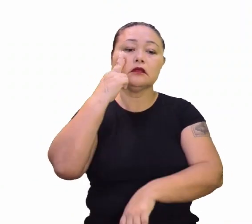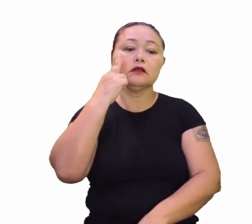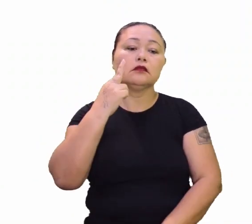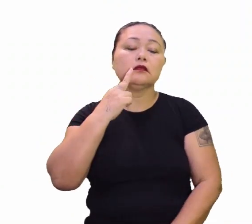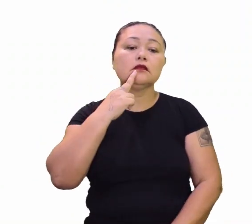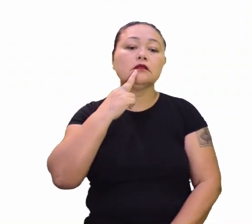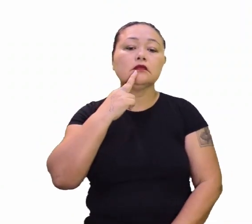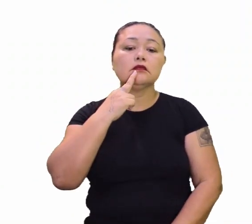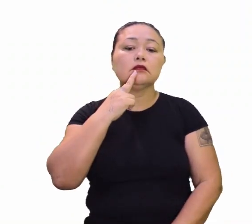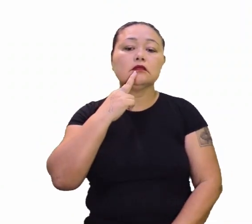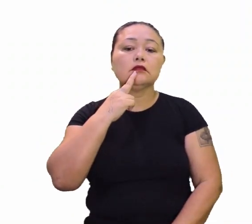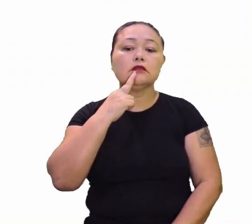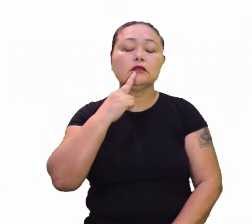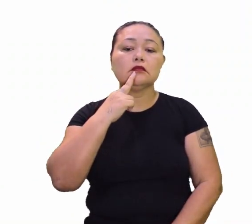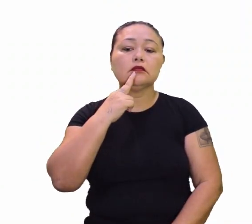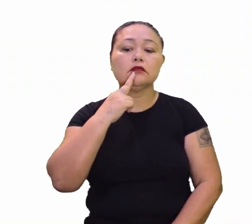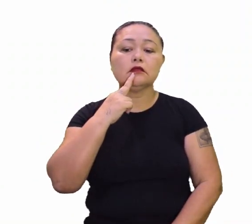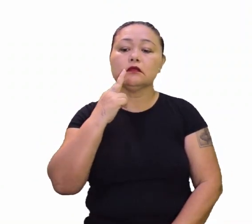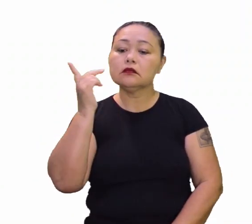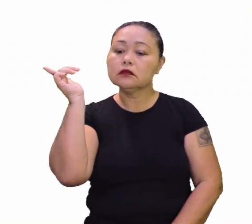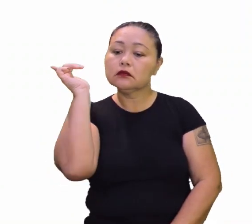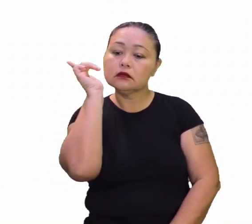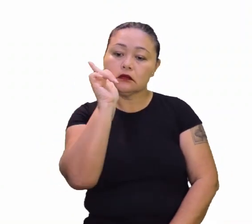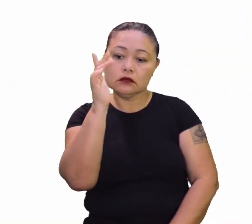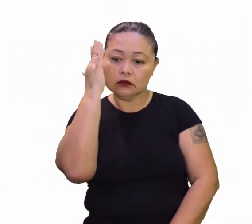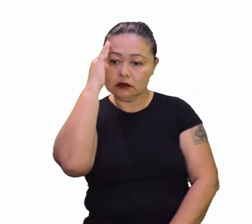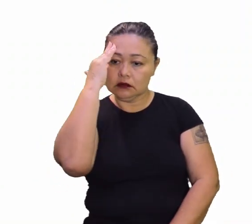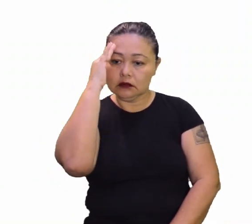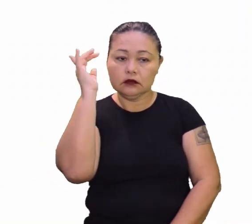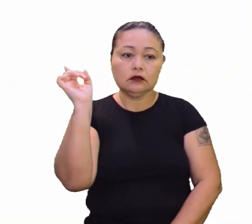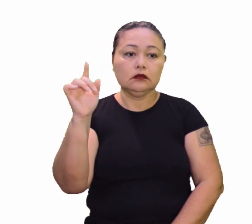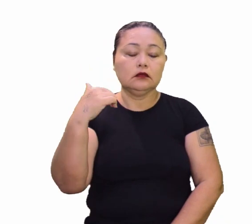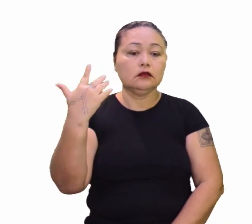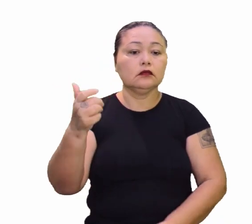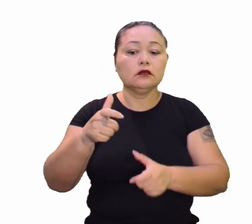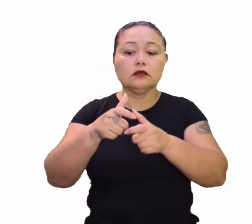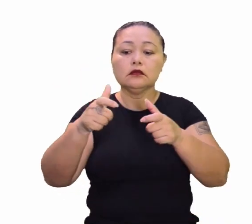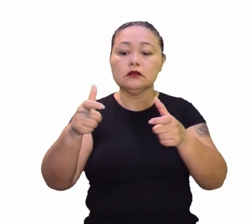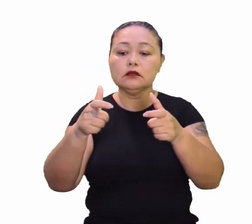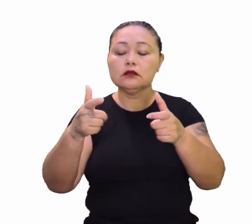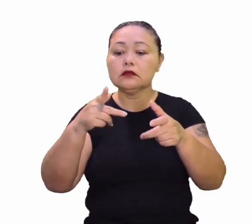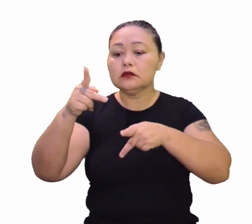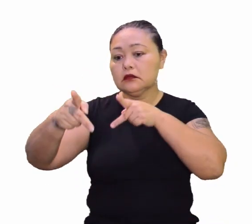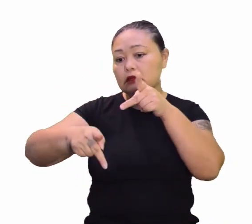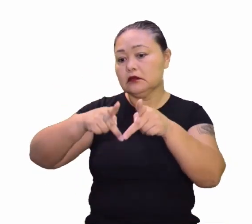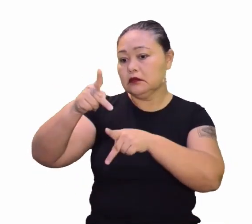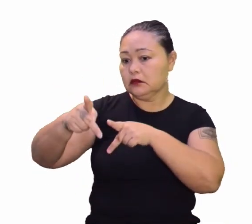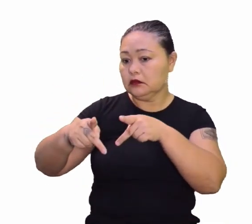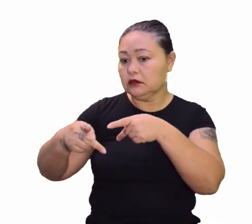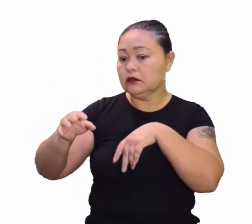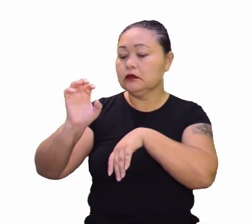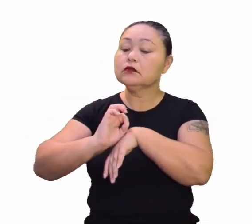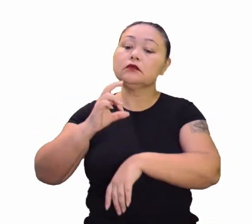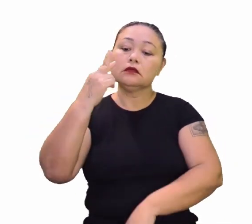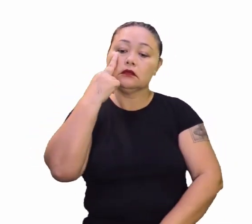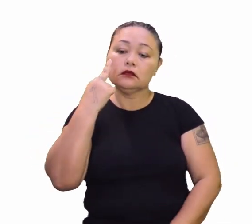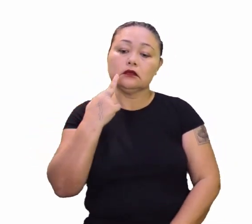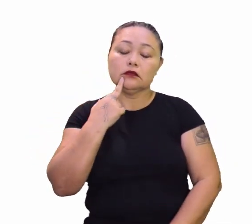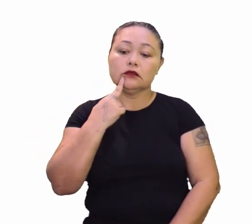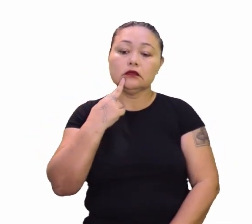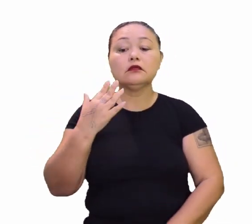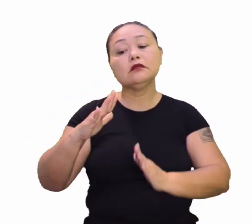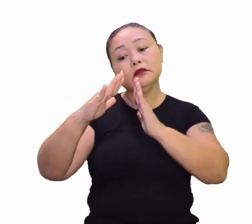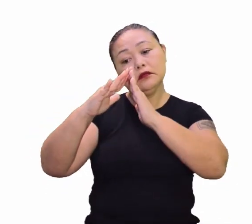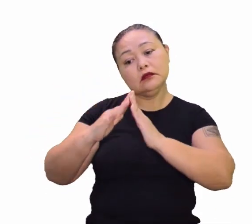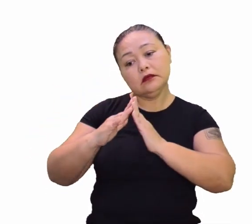rondoniense, que a gente consegue entender o seguinte, que maior parte da população de Rondônia, ela